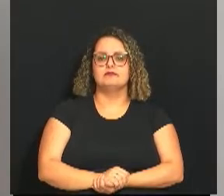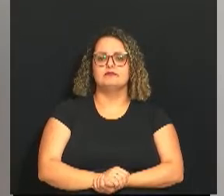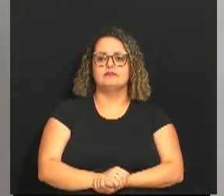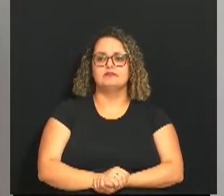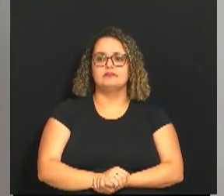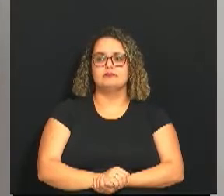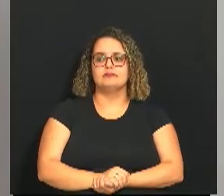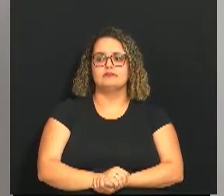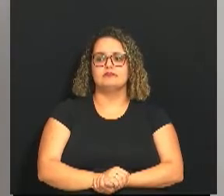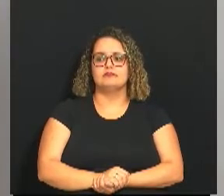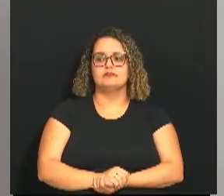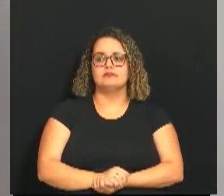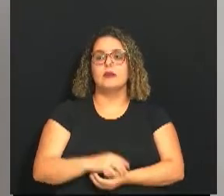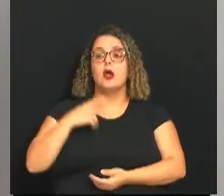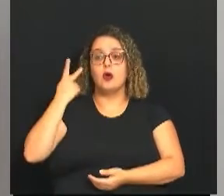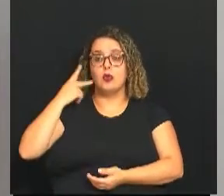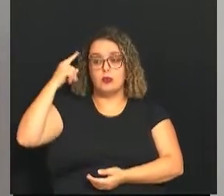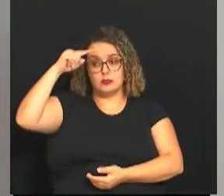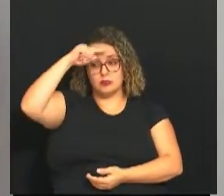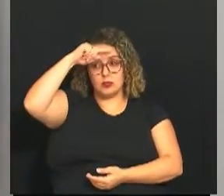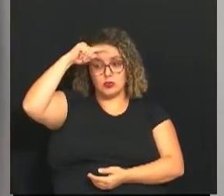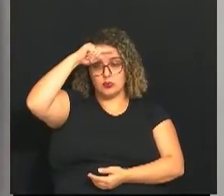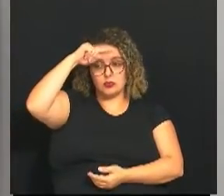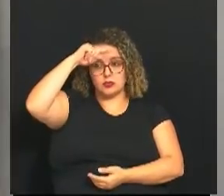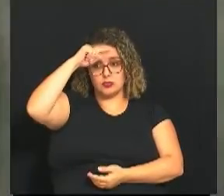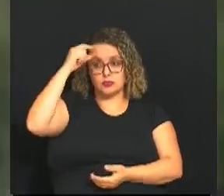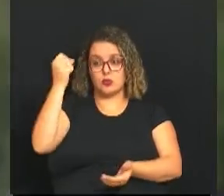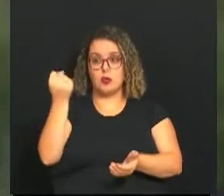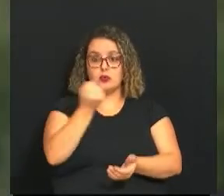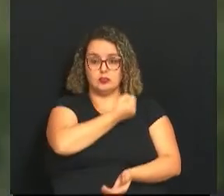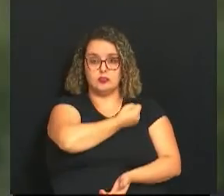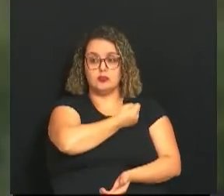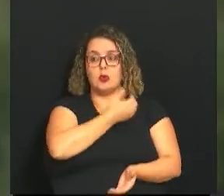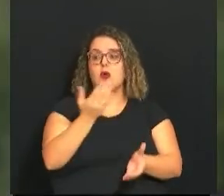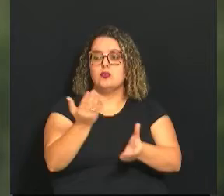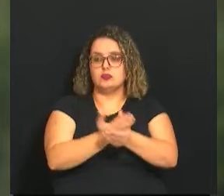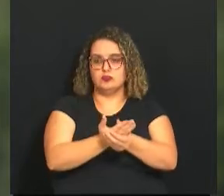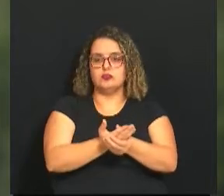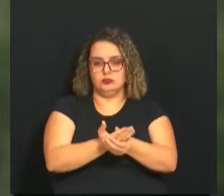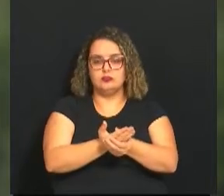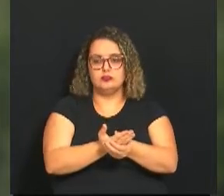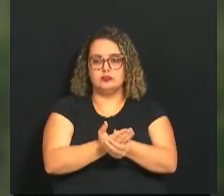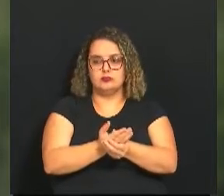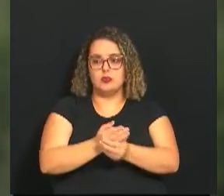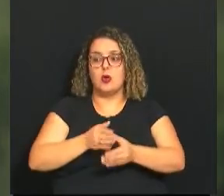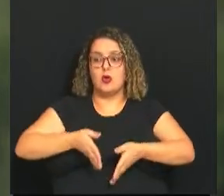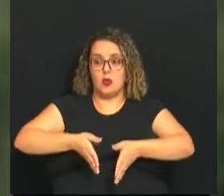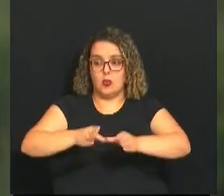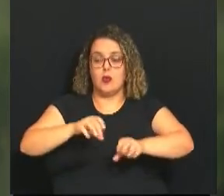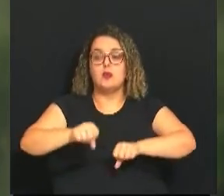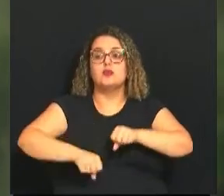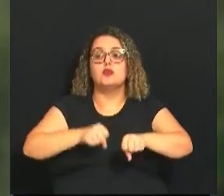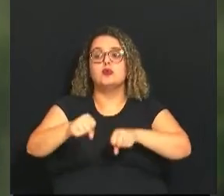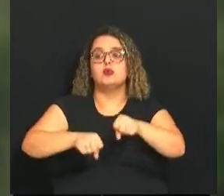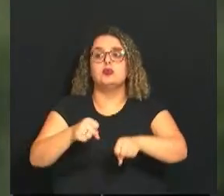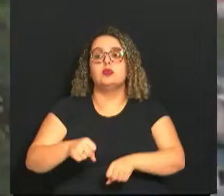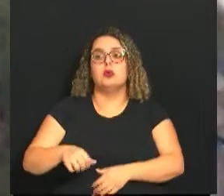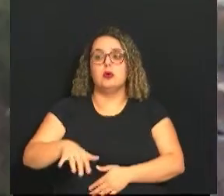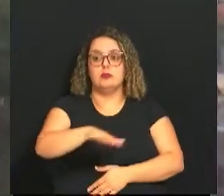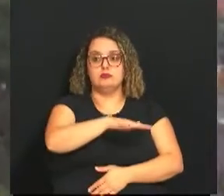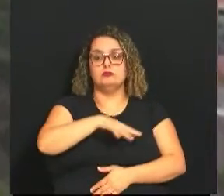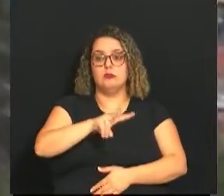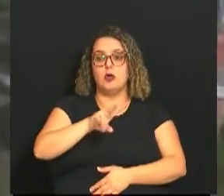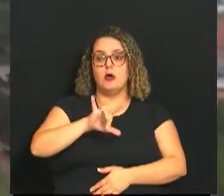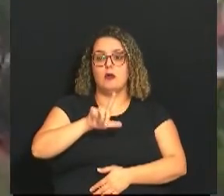O vereador Otto Alejandro protocolou um requerimento solicitando a implantação de uma ciclovia na região da Vila União.